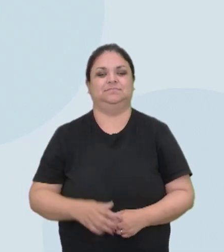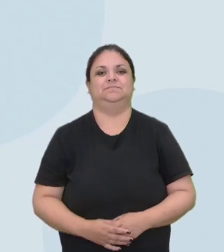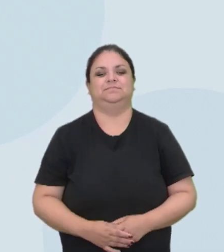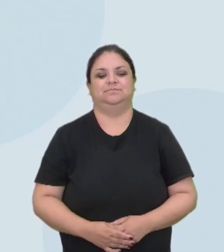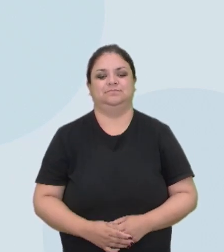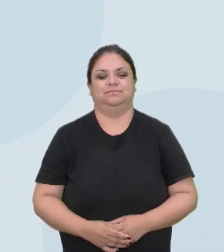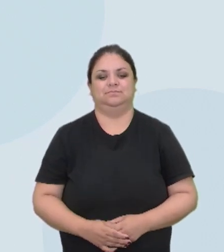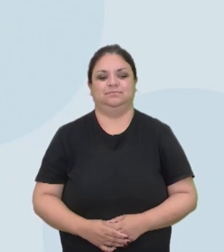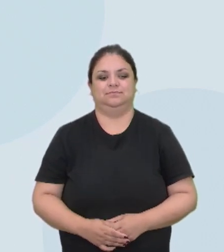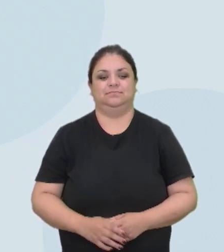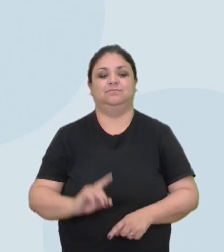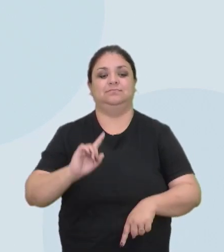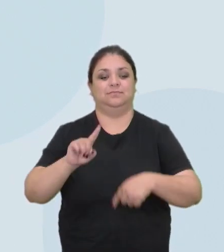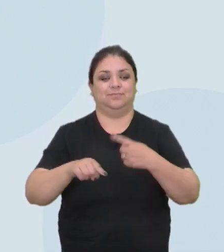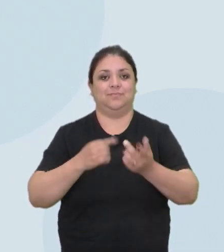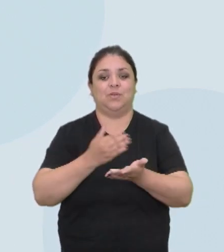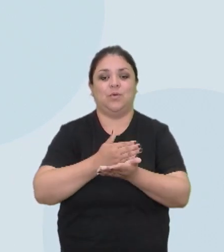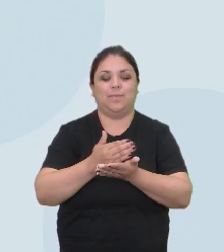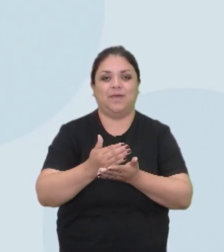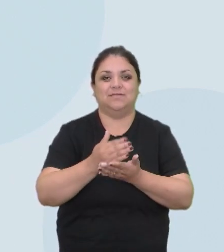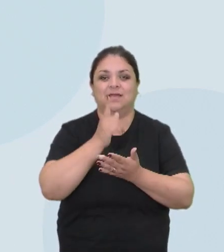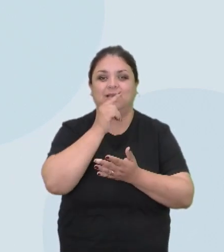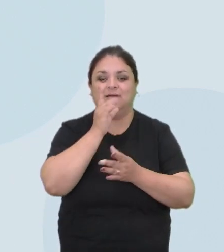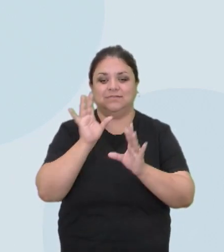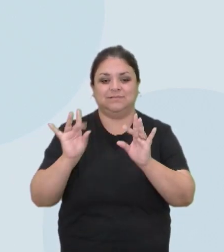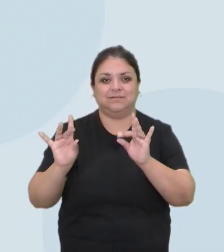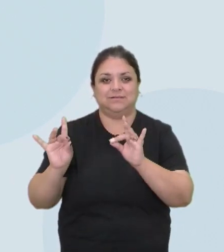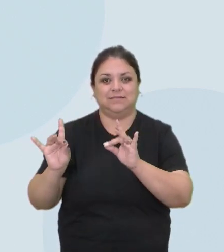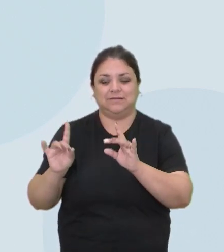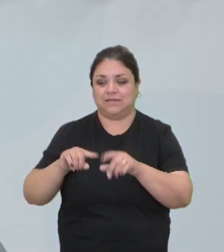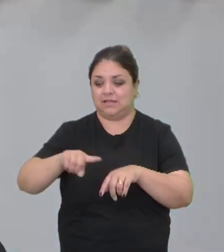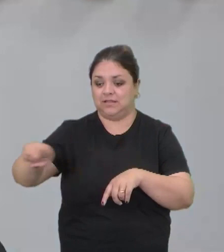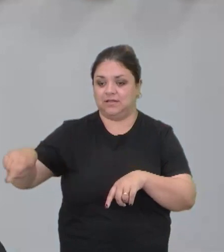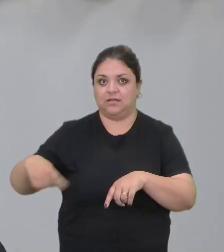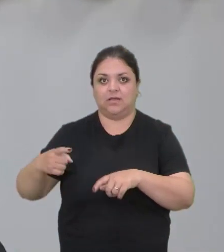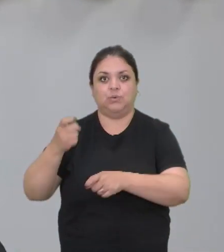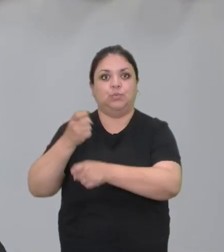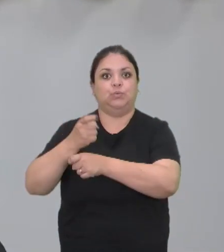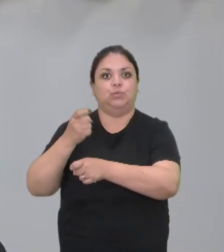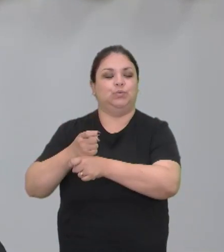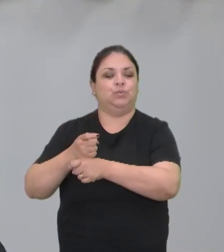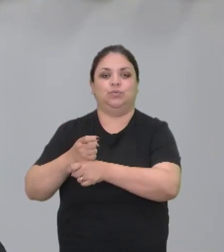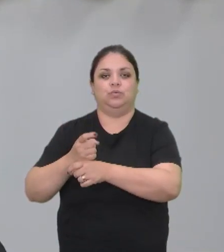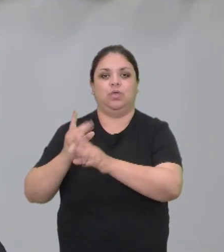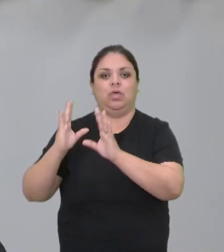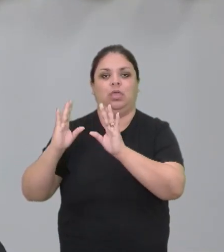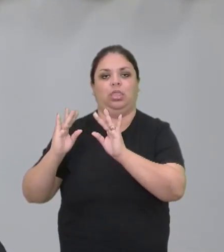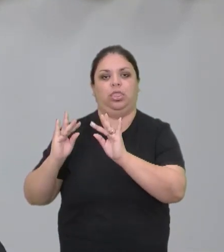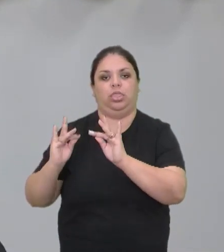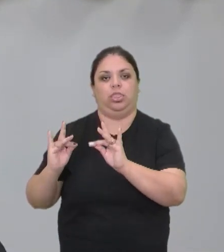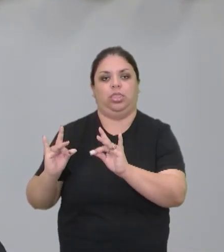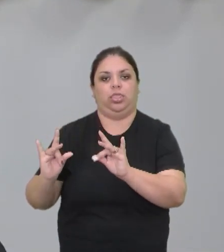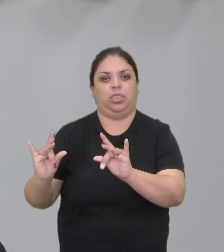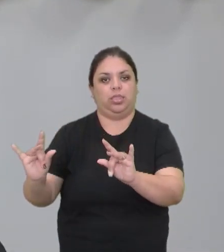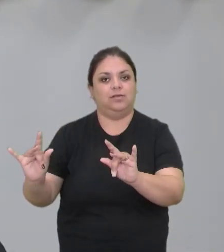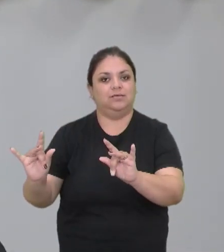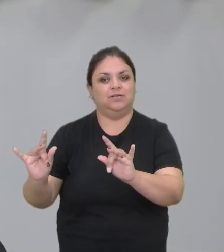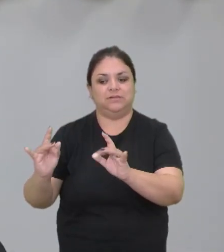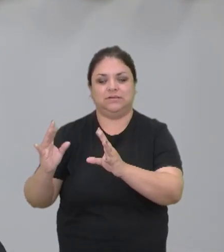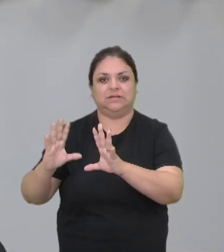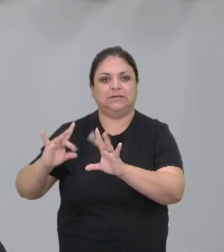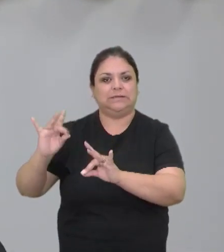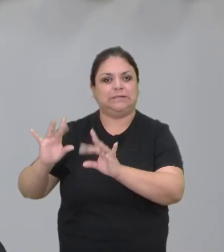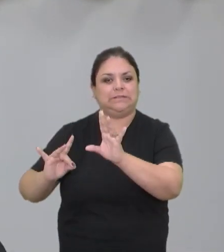de umificação, ou seja, transformação então dessa matéria orgânica agora já decomposta